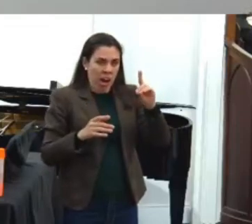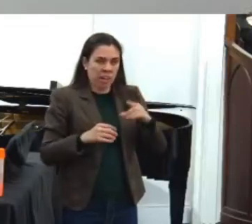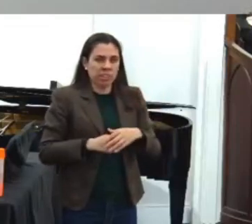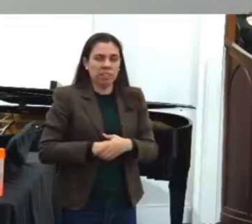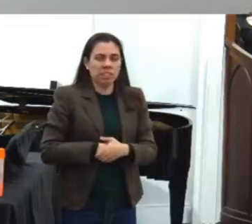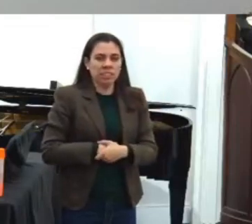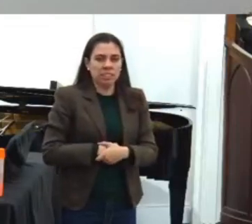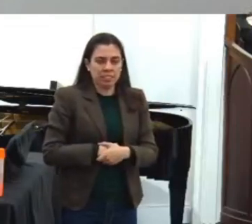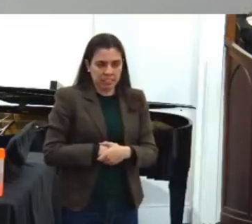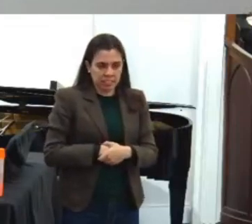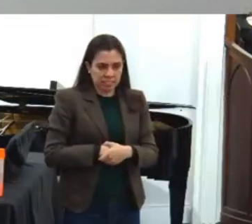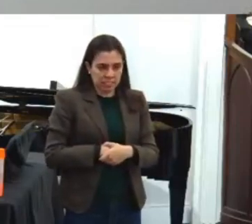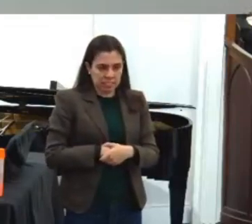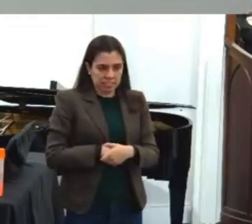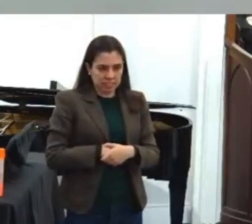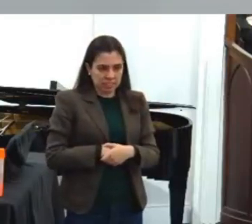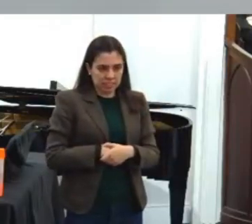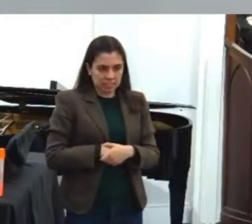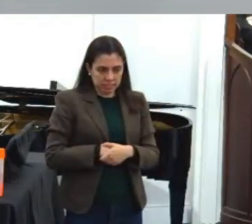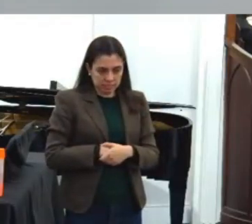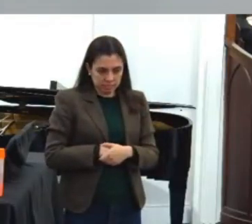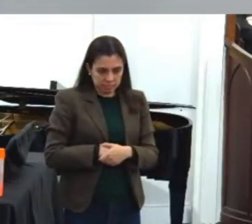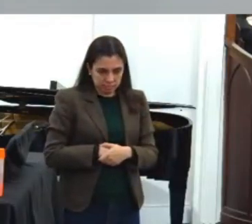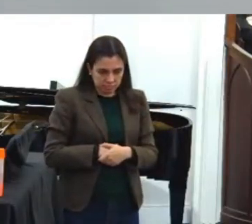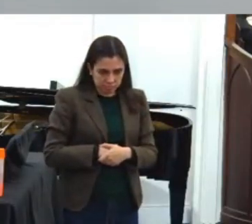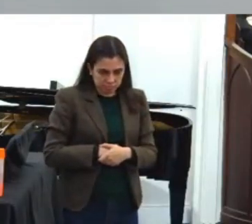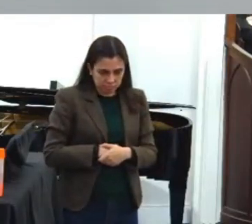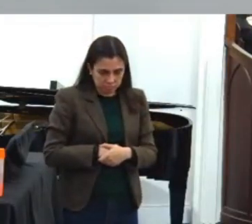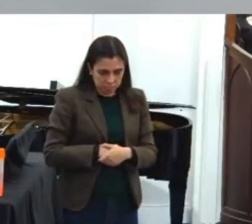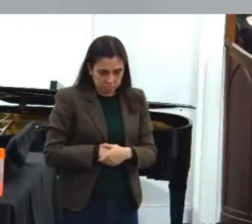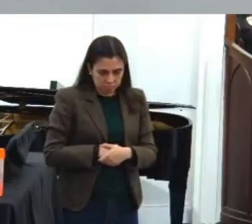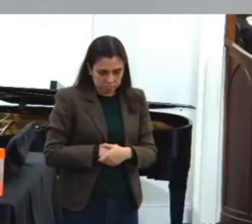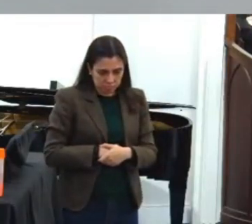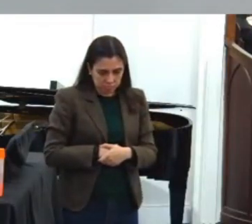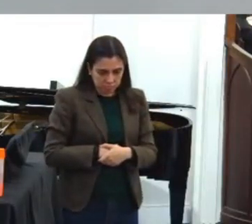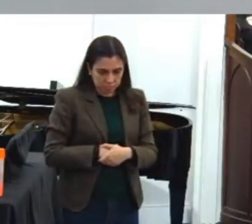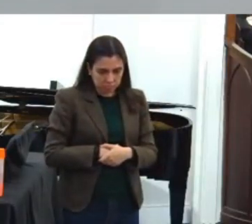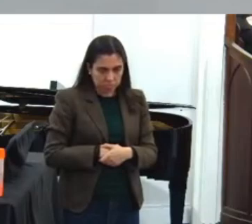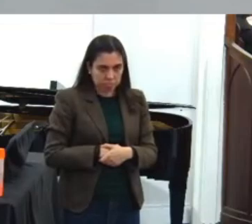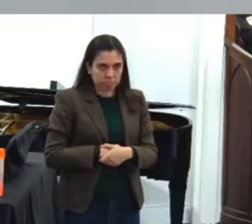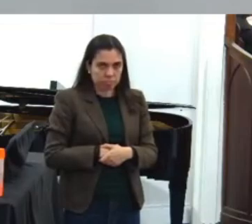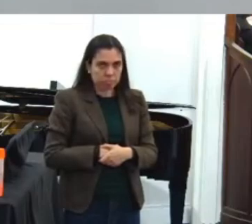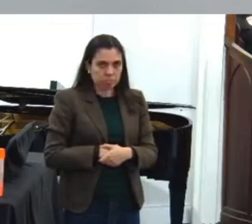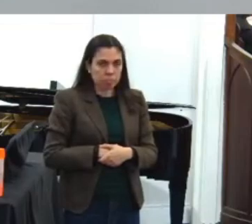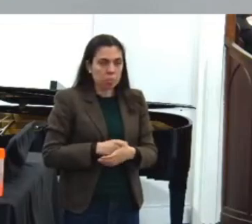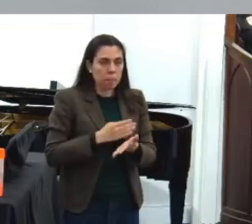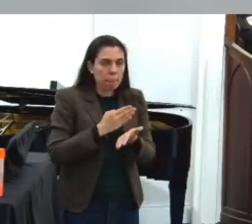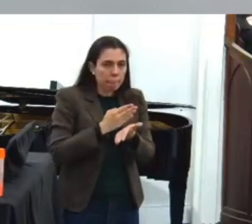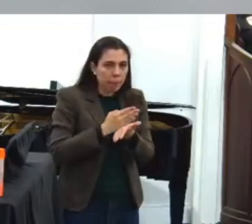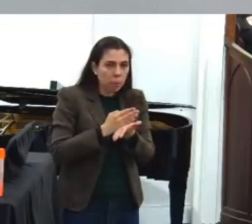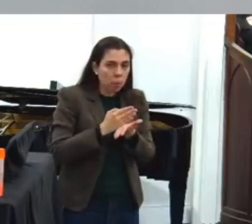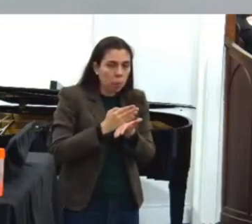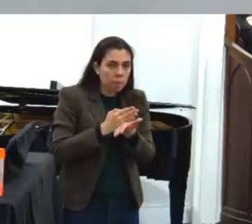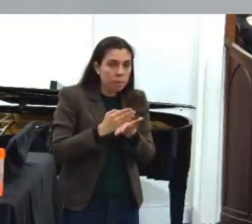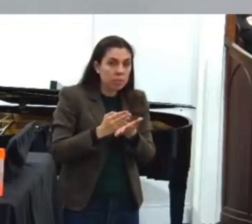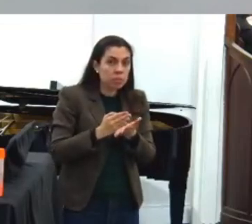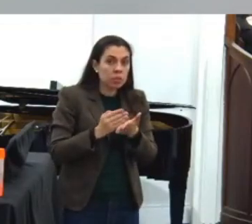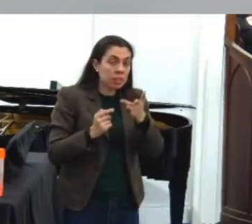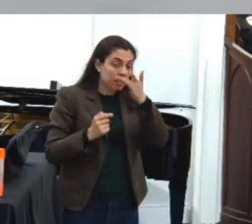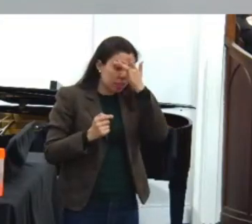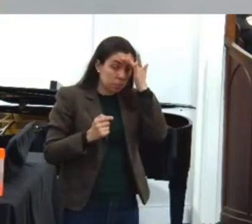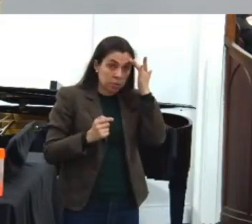João mencionou no capítulo 1 de Apocalipse, verso 5, o primogênito de entre os